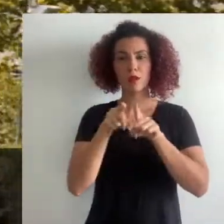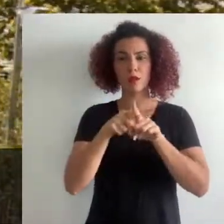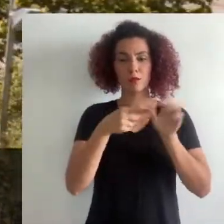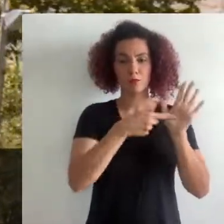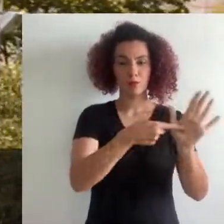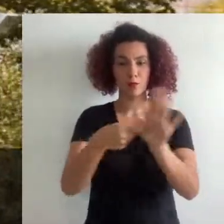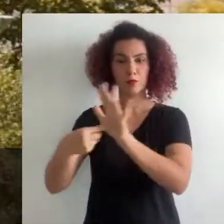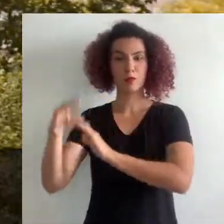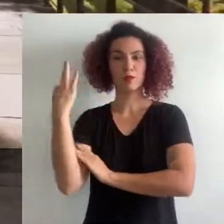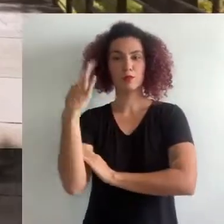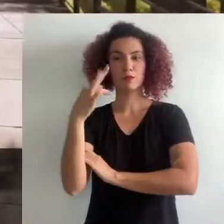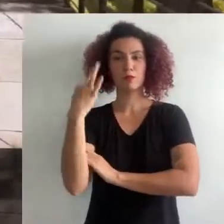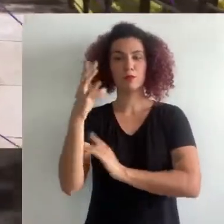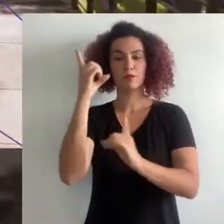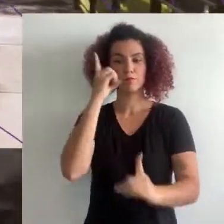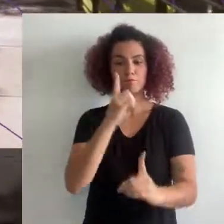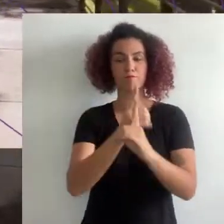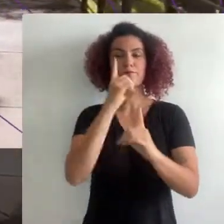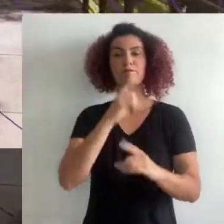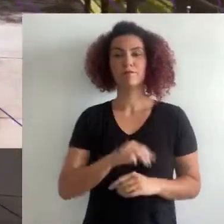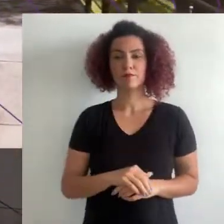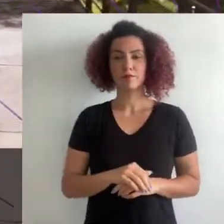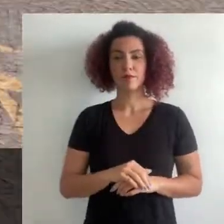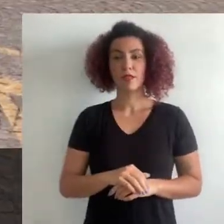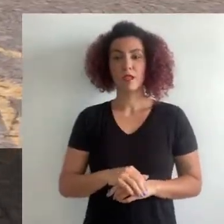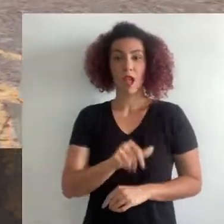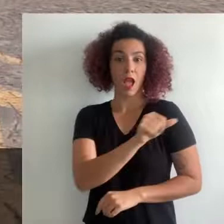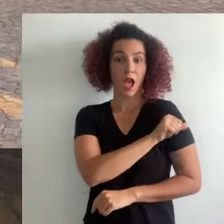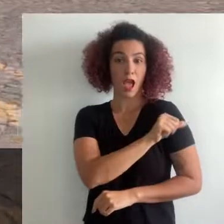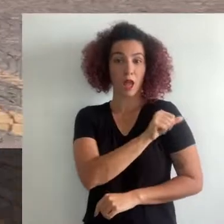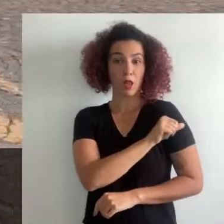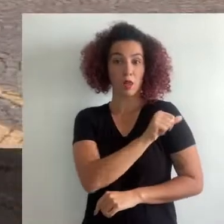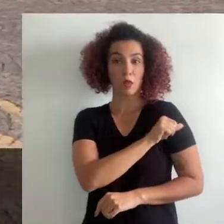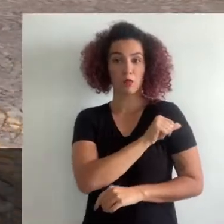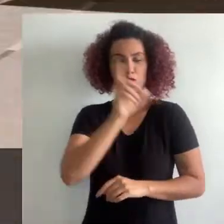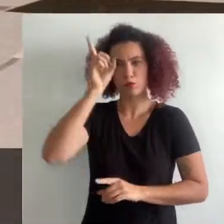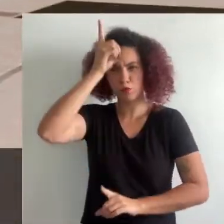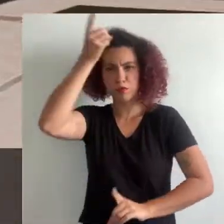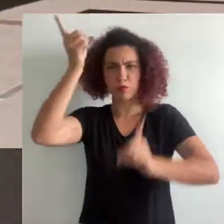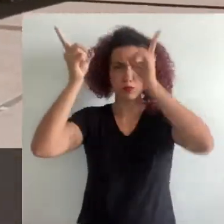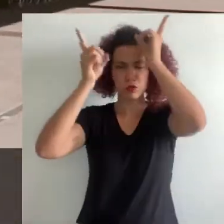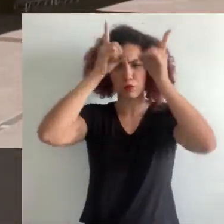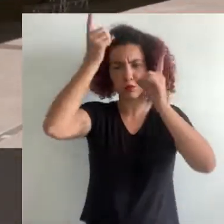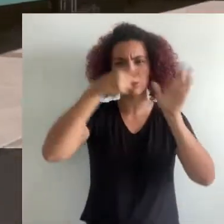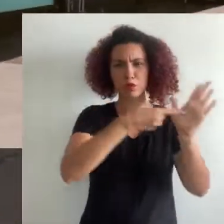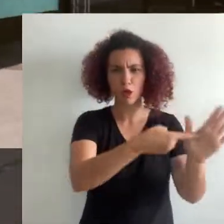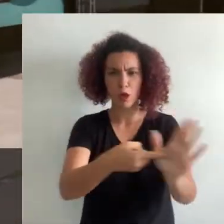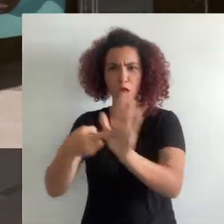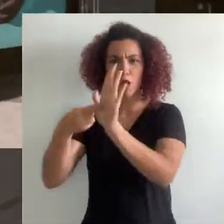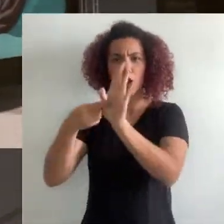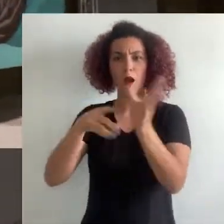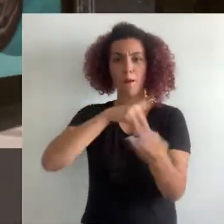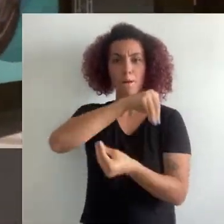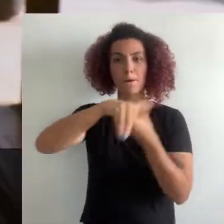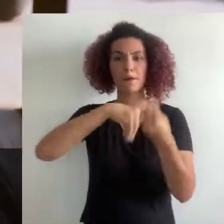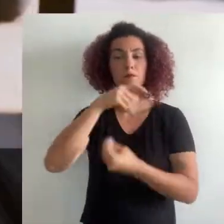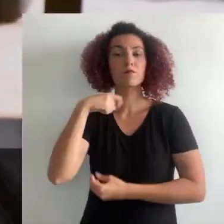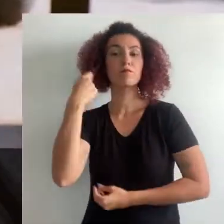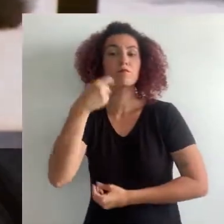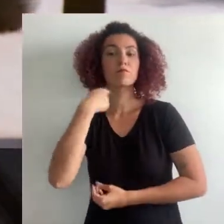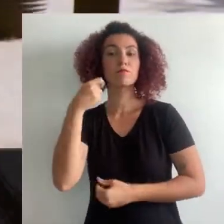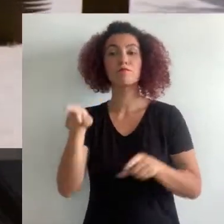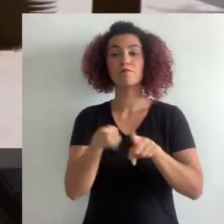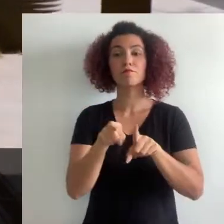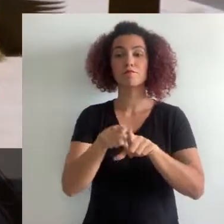para o reencontro. É um momento para que nossos alunos e alunas expressem toda a sua criatividade, num verdadeiro festival de